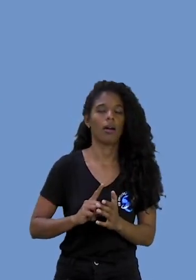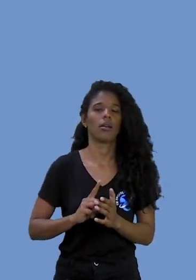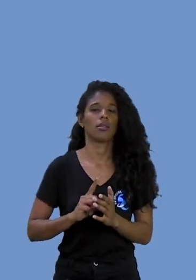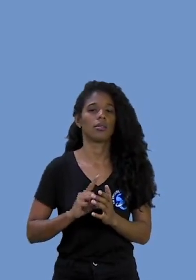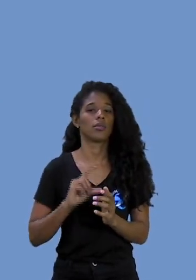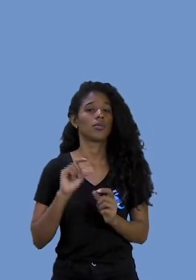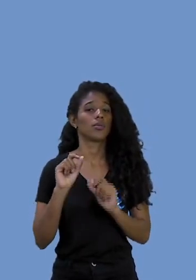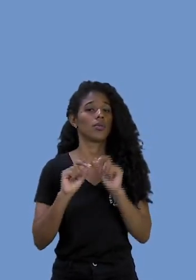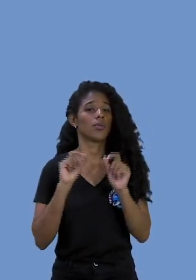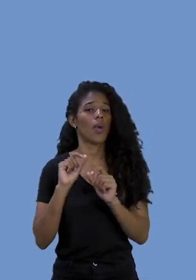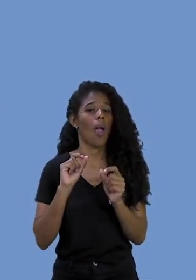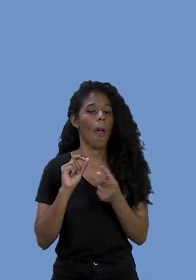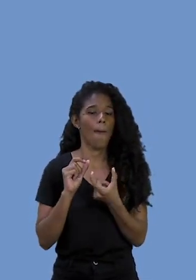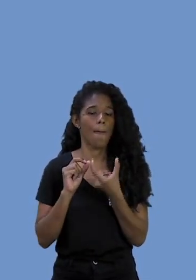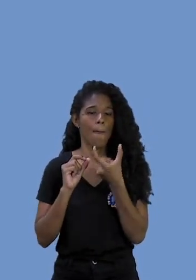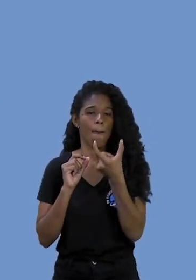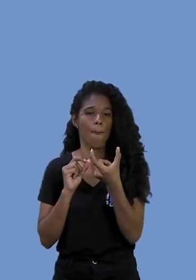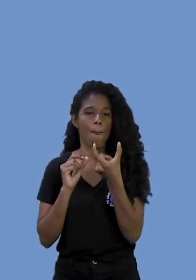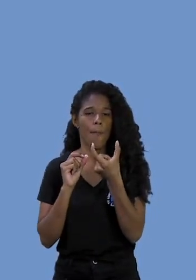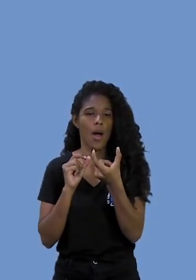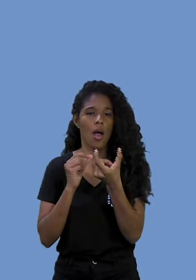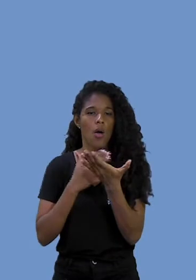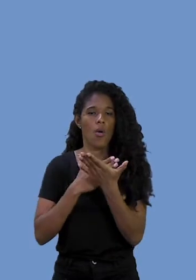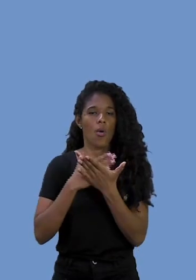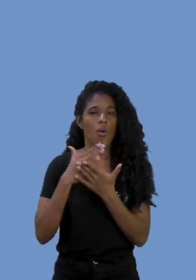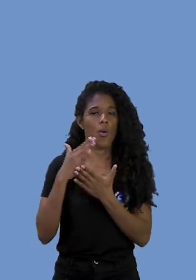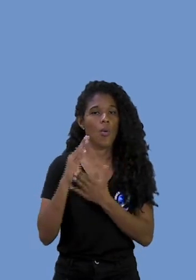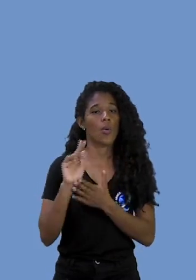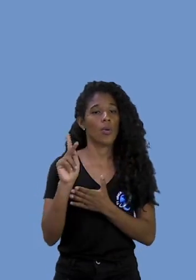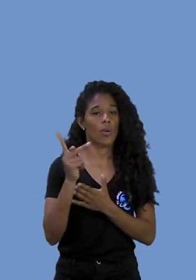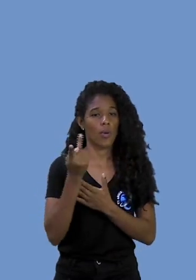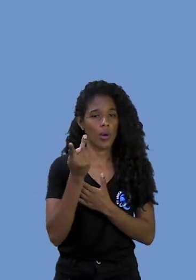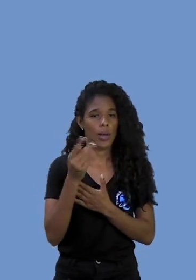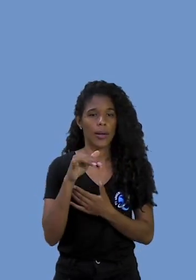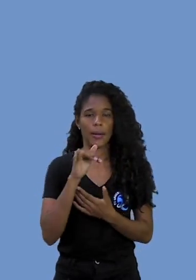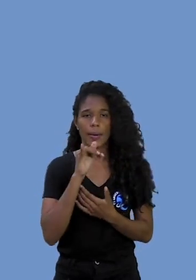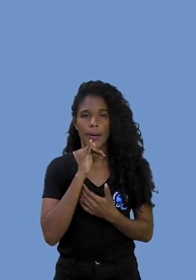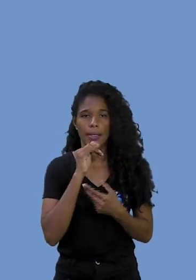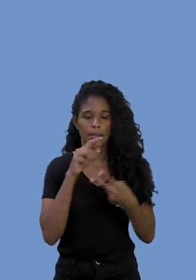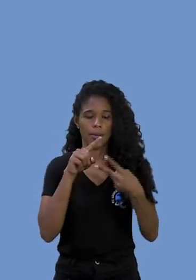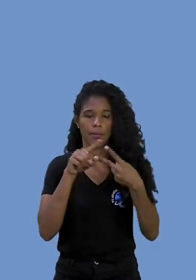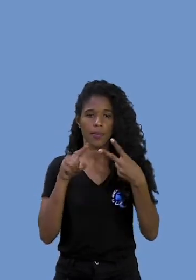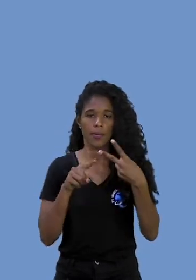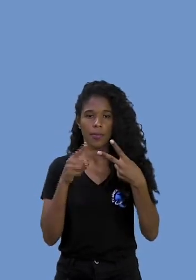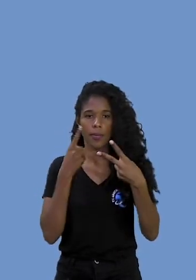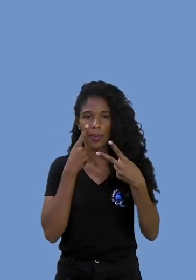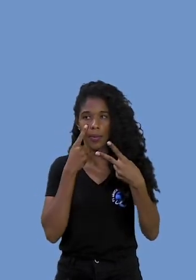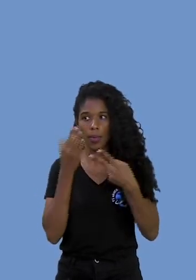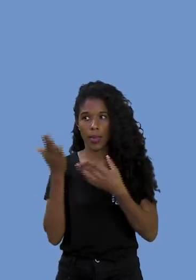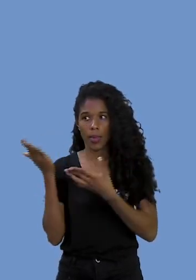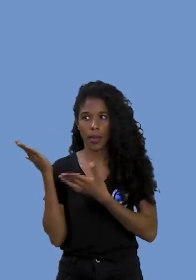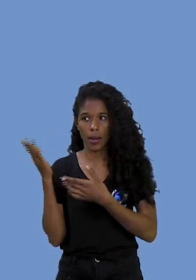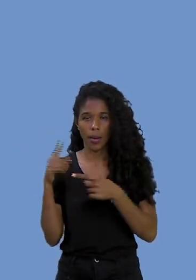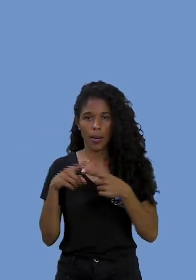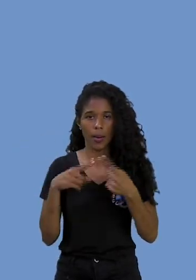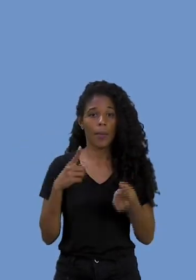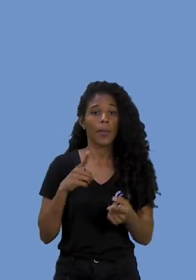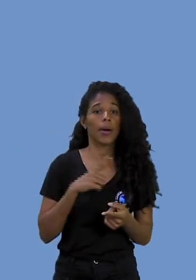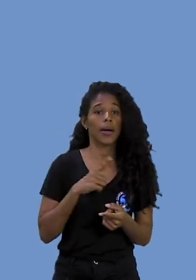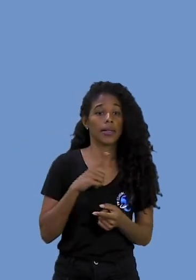tem hífen. Anti-higiênico também tem hífen. São os dois exemplos que eu trouxe. Mas tem